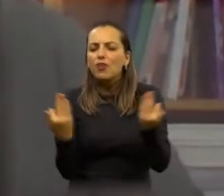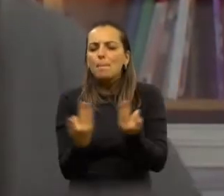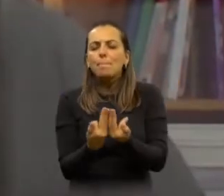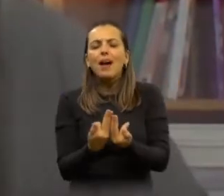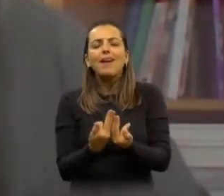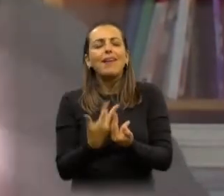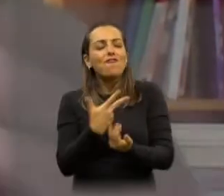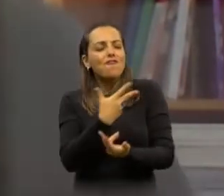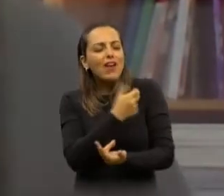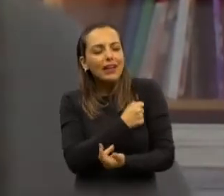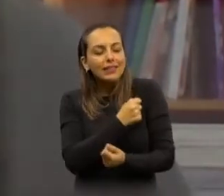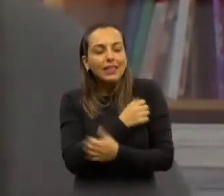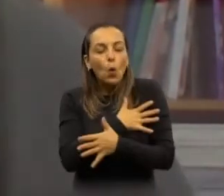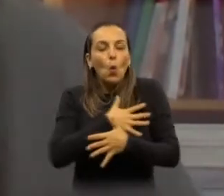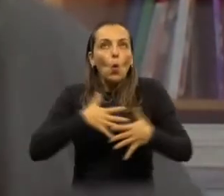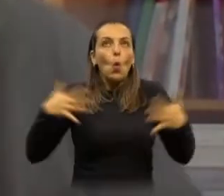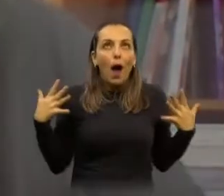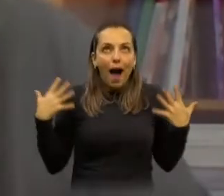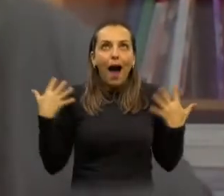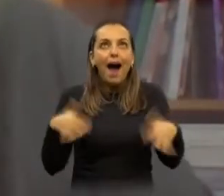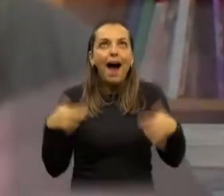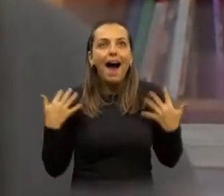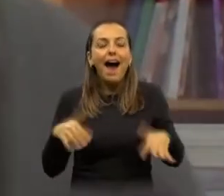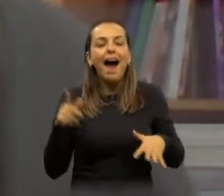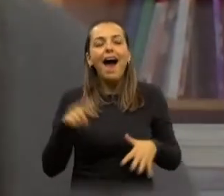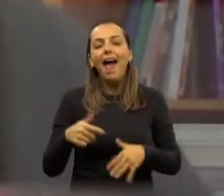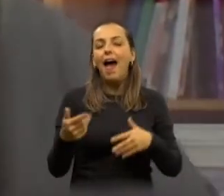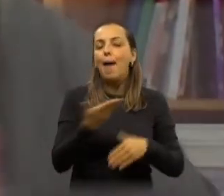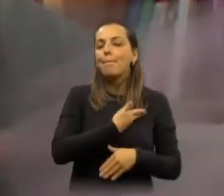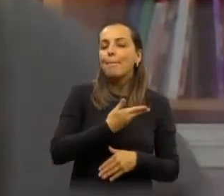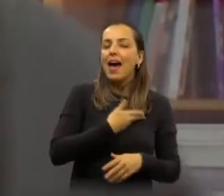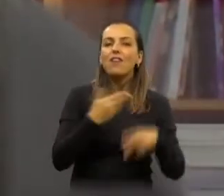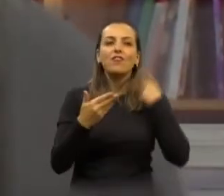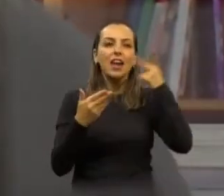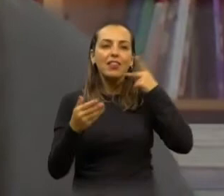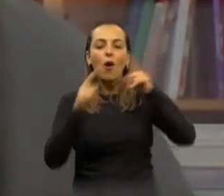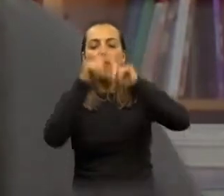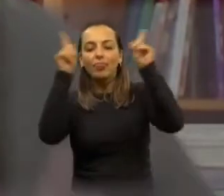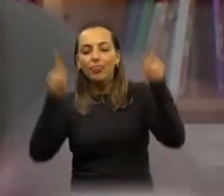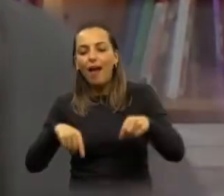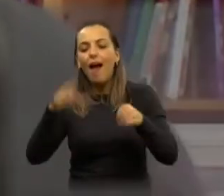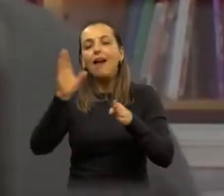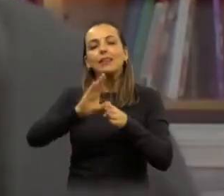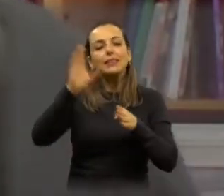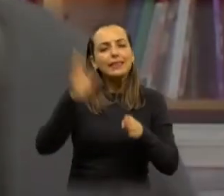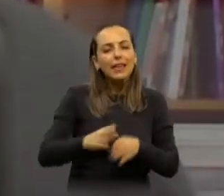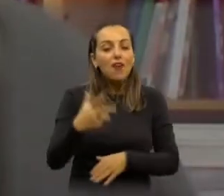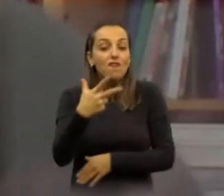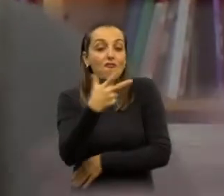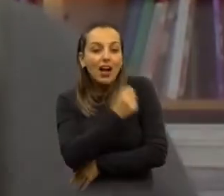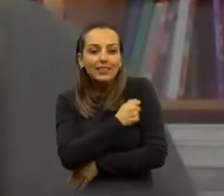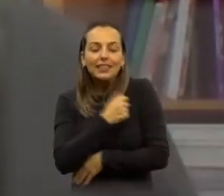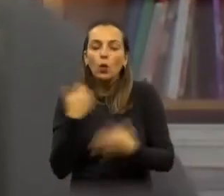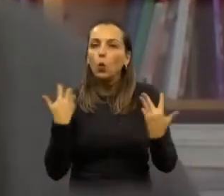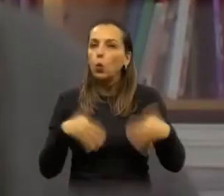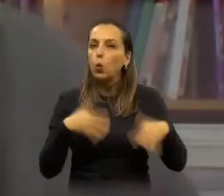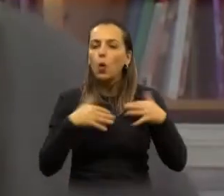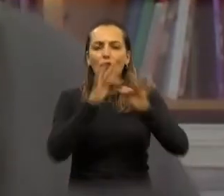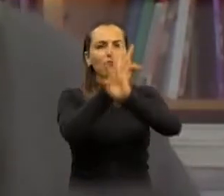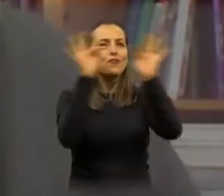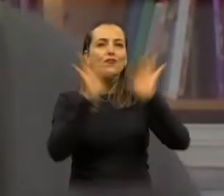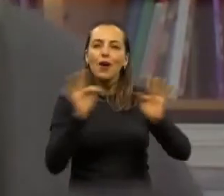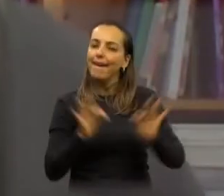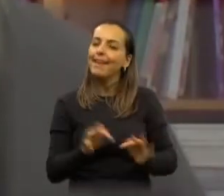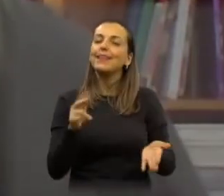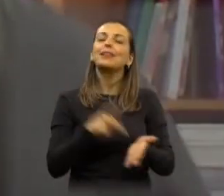de uma alegria tremenda. Os nossos colegas vereadores, funcionários da Câmara, quando a gente conhece alguém que é vacinado, a gente fica muito feliz. Então,